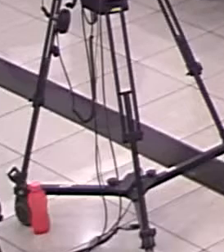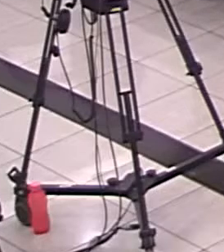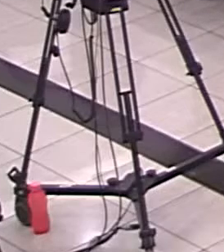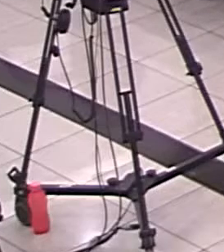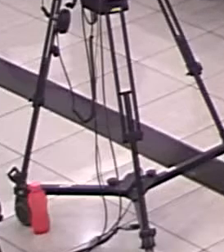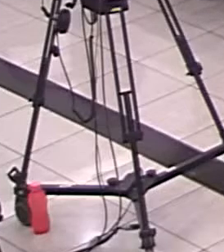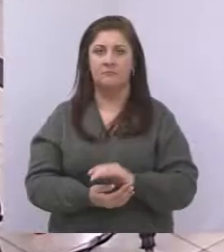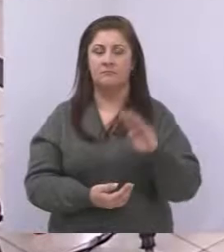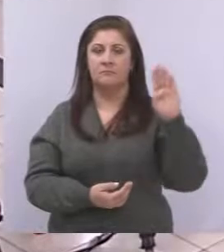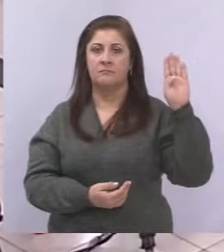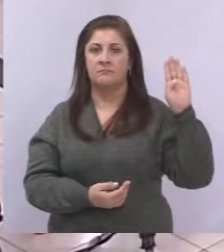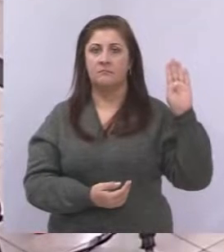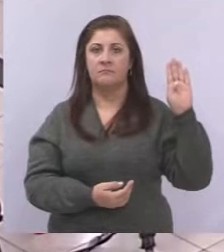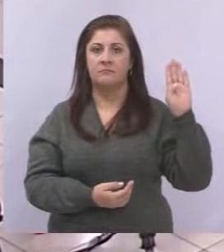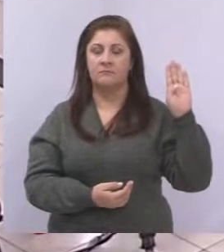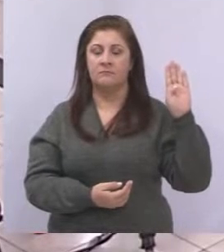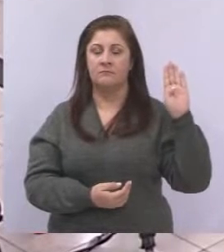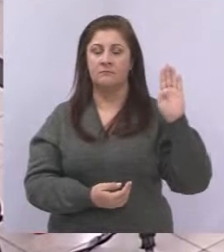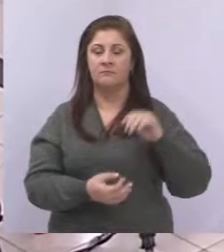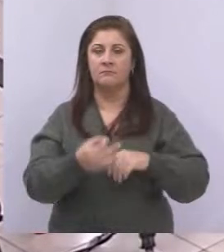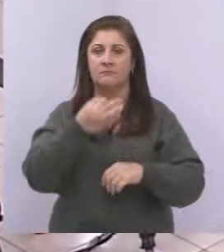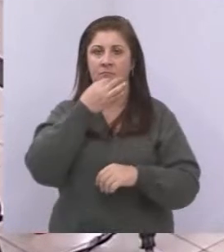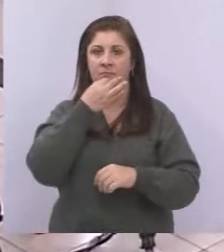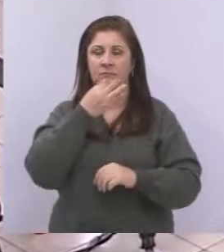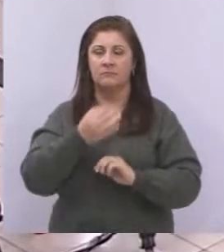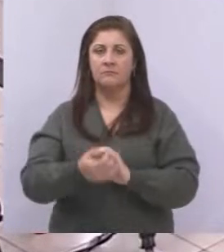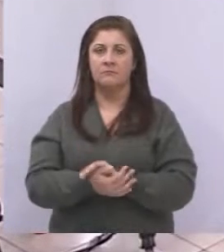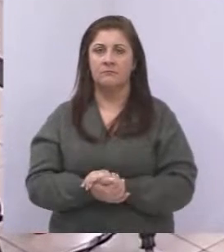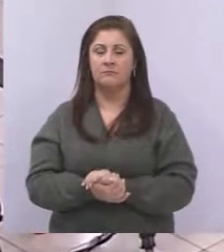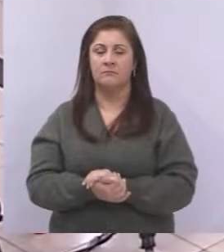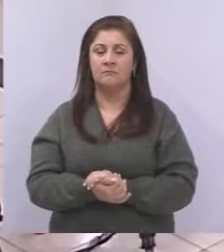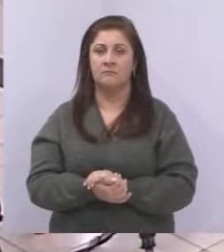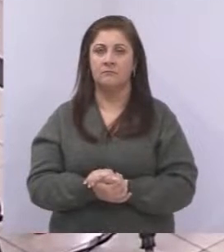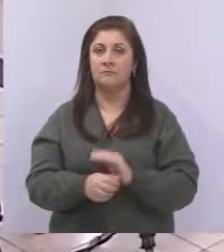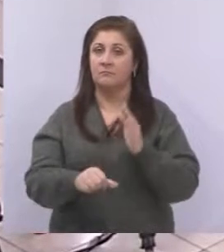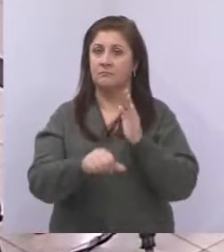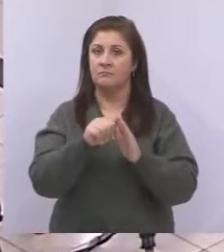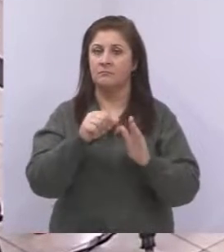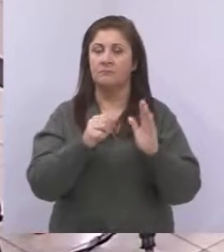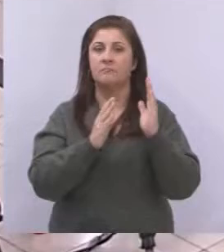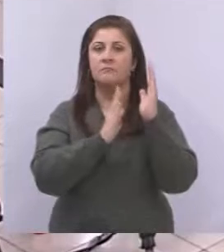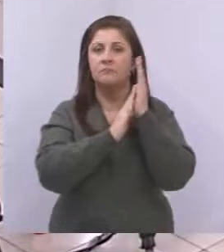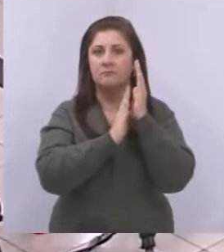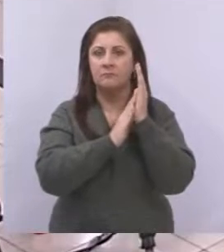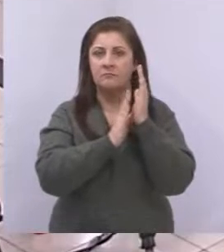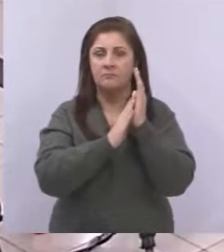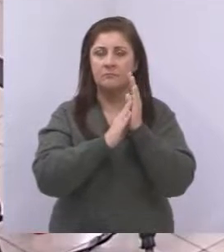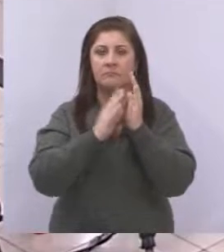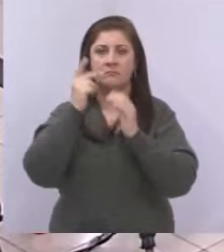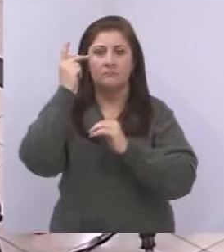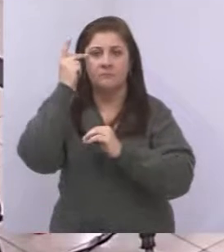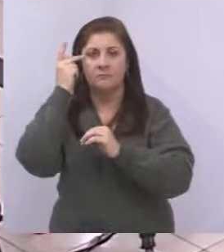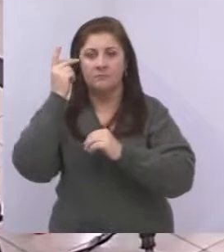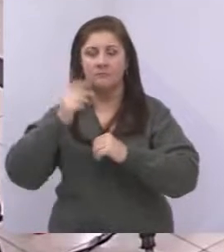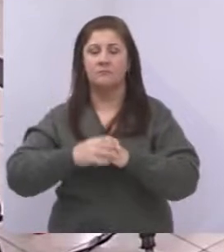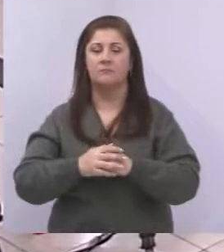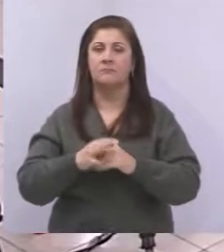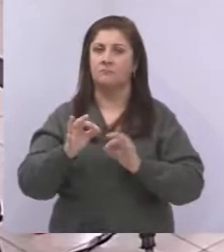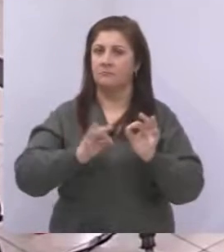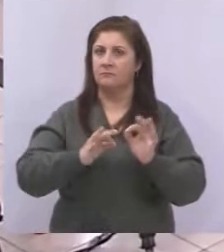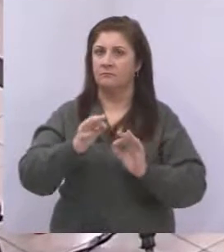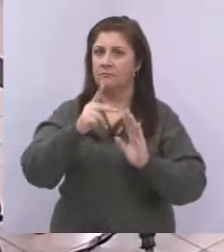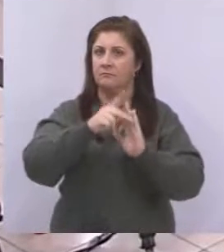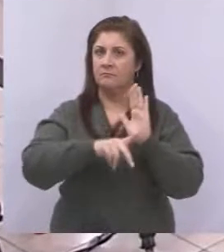Senhor presidente, eu vou fazer os meus comentários daqui mesmo. Quero primeiramente parabenizar o Paulinho do Esporte pela